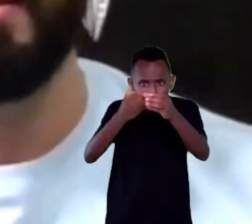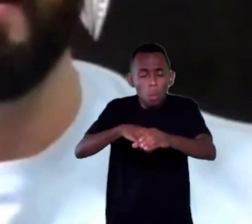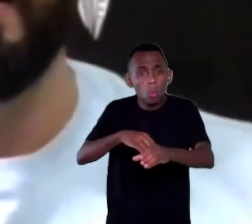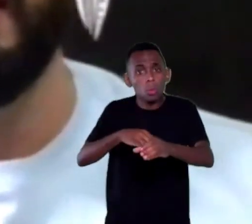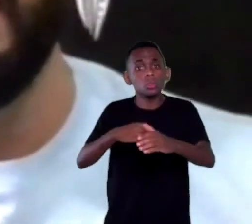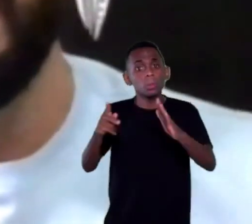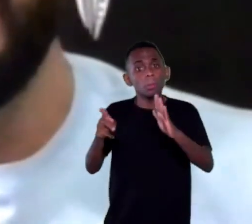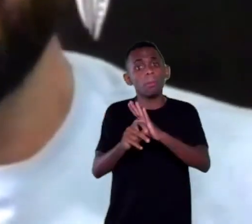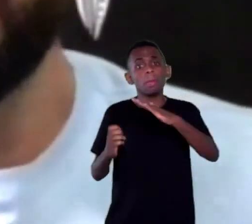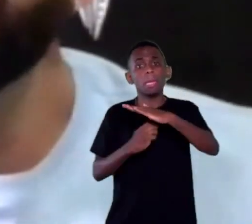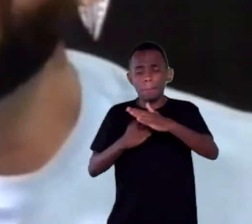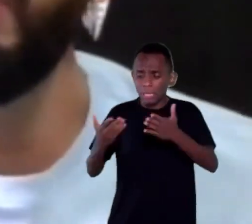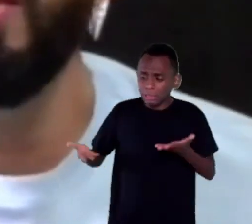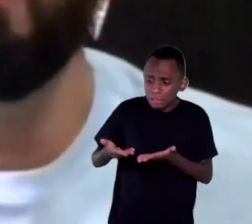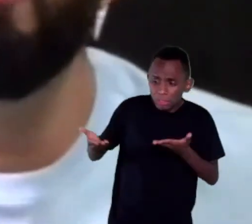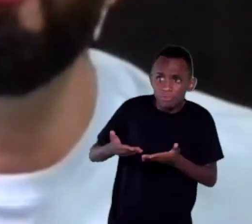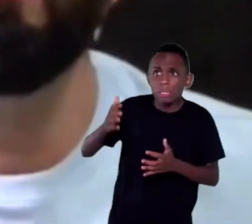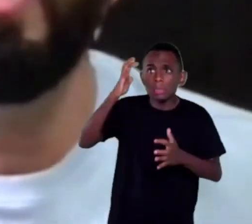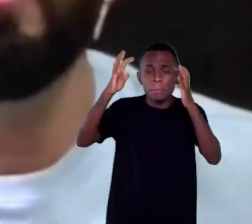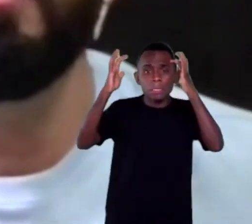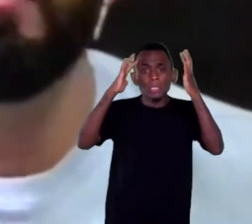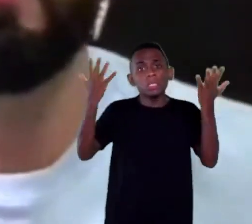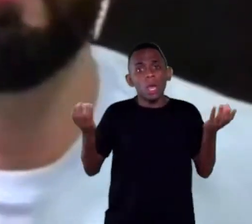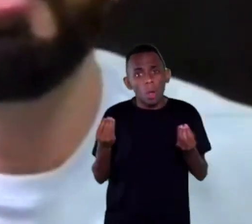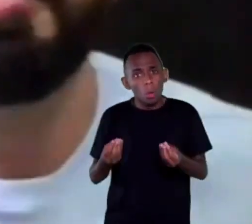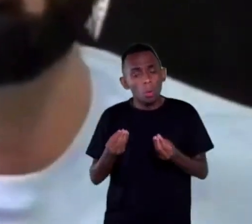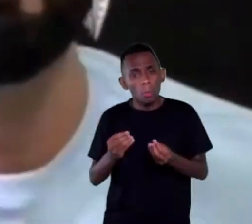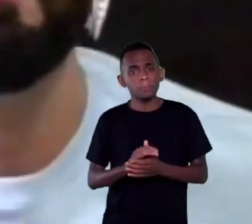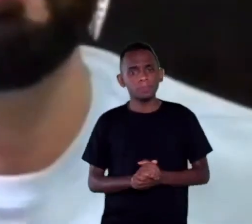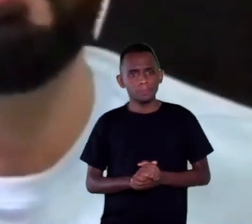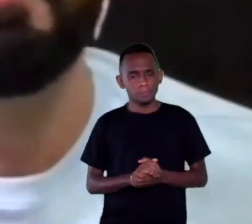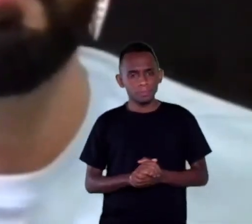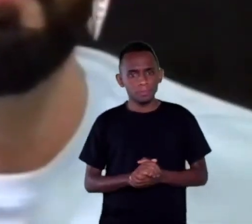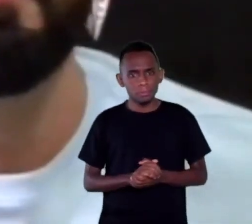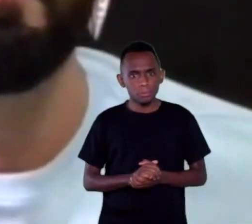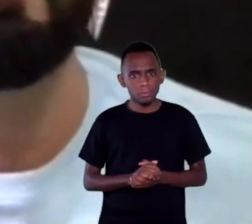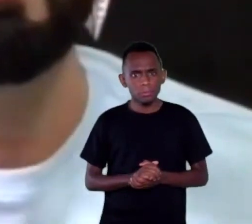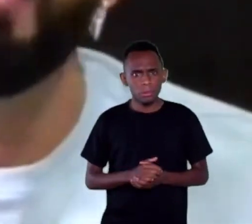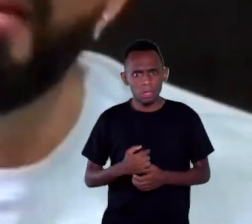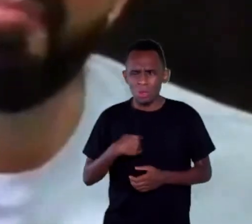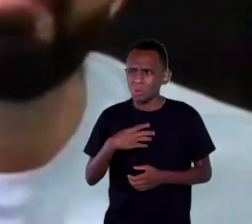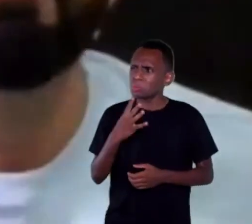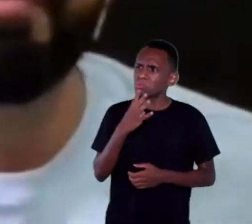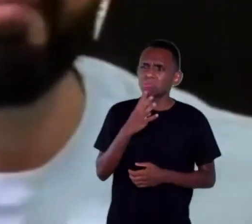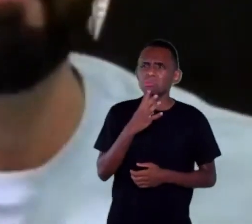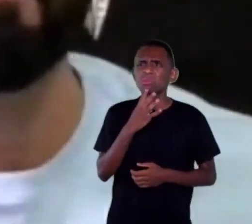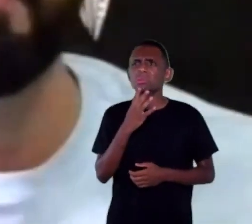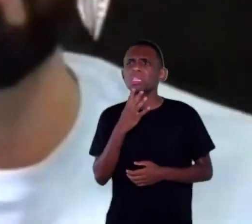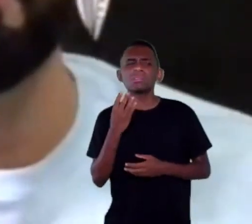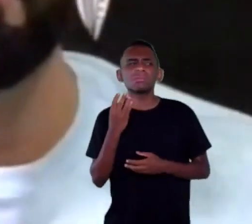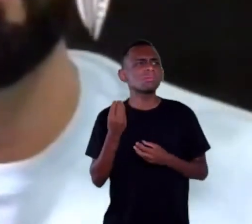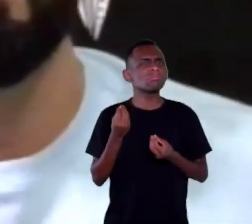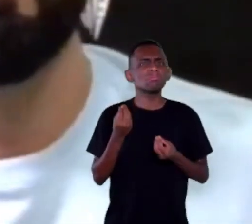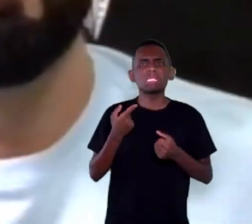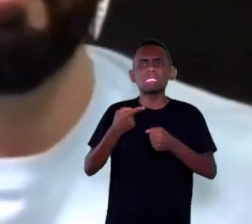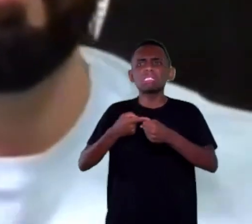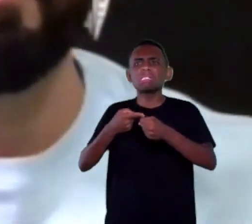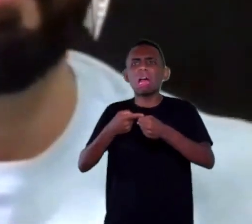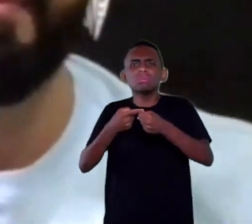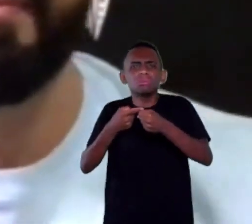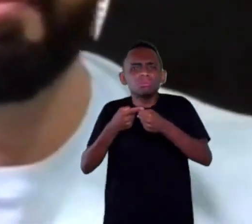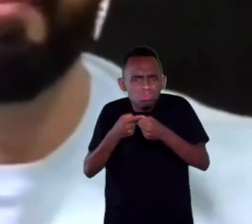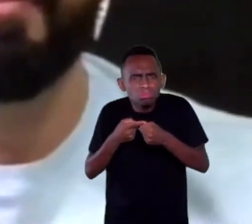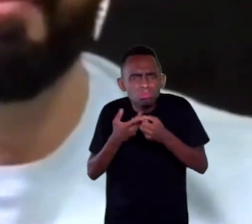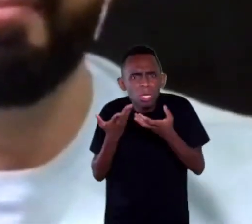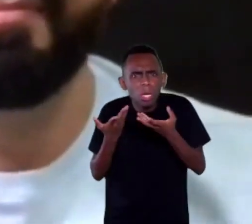né? De imaginar, hoje assim, eu não tenho. Eu também não tenho conhecimento de chegar numa cidade do interior e